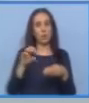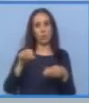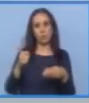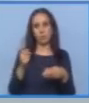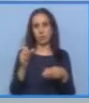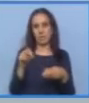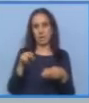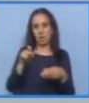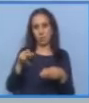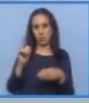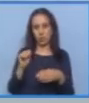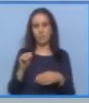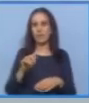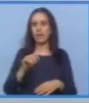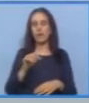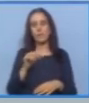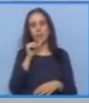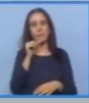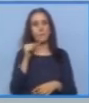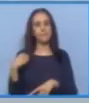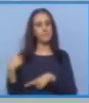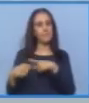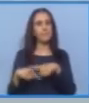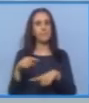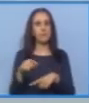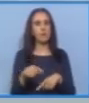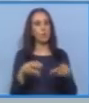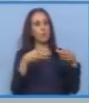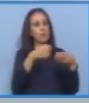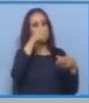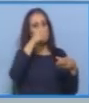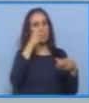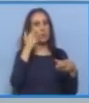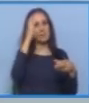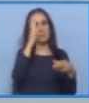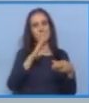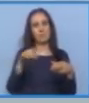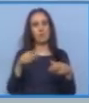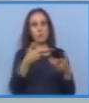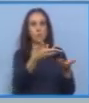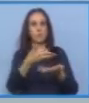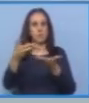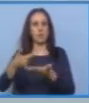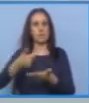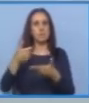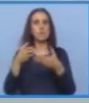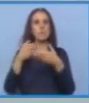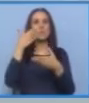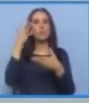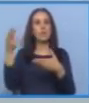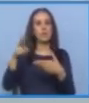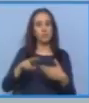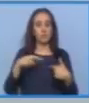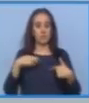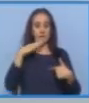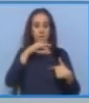combonianos foi sendo conhecida pela comunidade de Santarém como sendo um espaço de acolhimento, sobretudo de comunidades retornados, da qual a